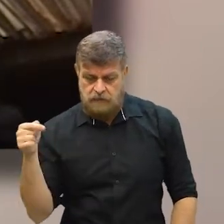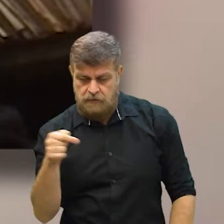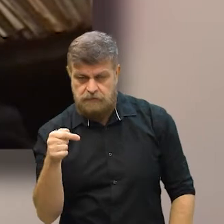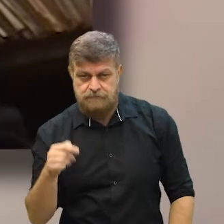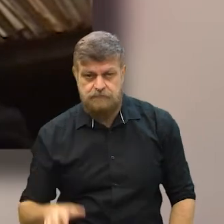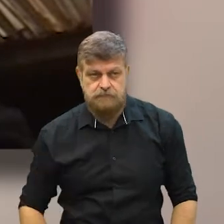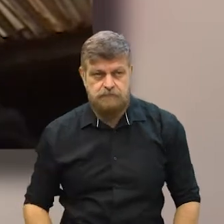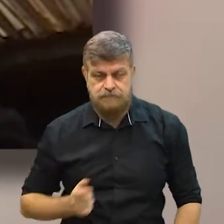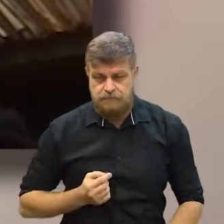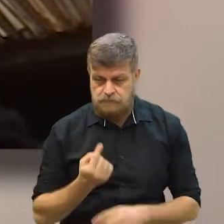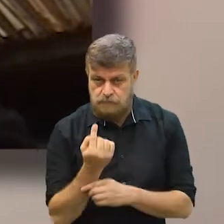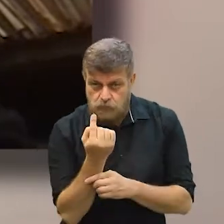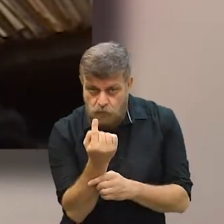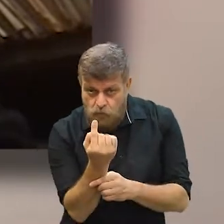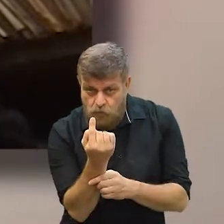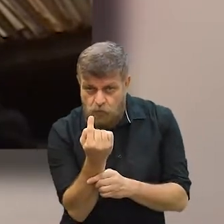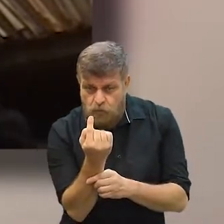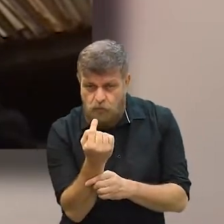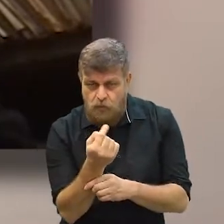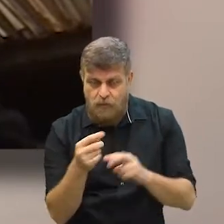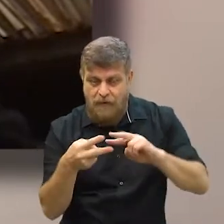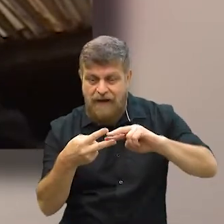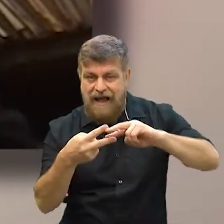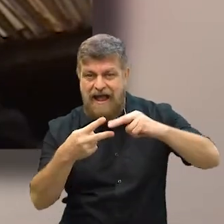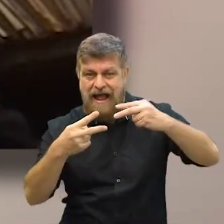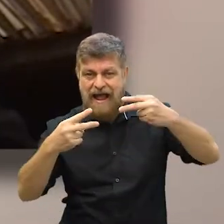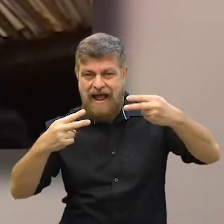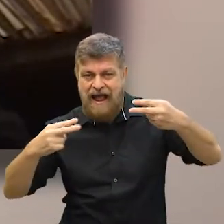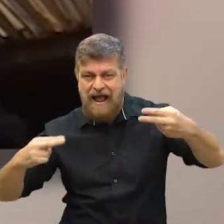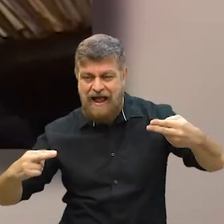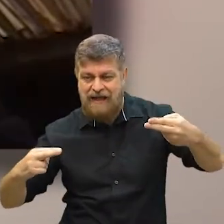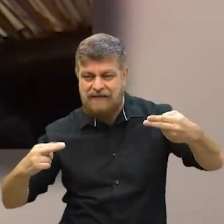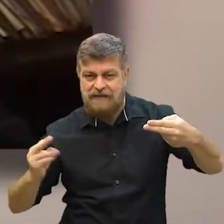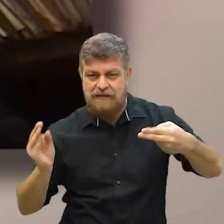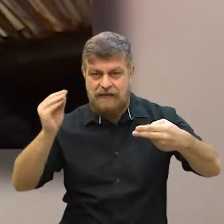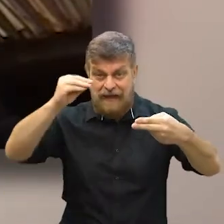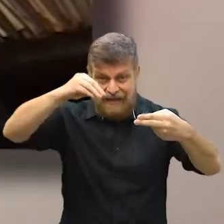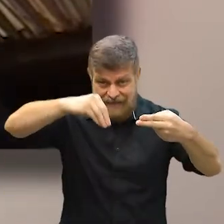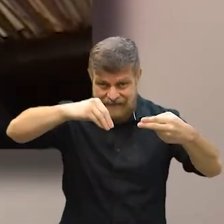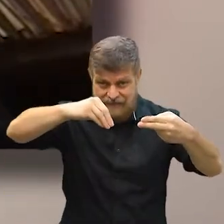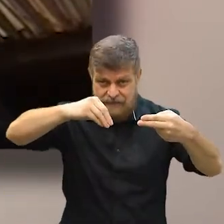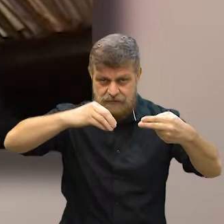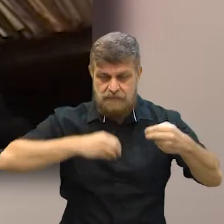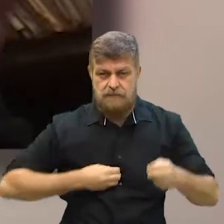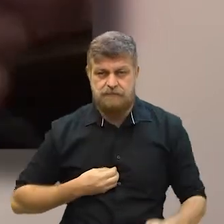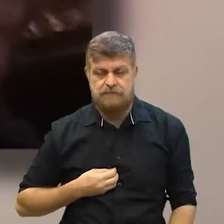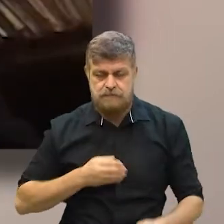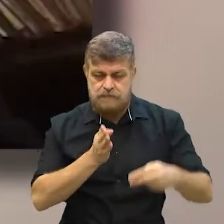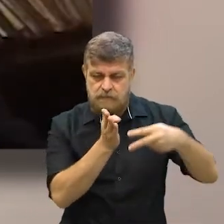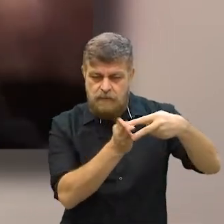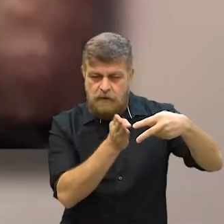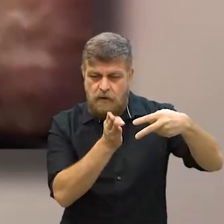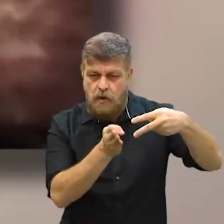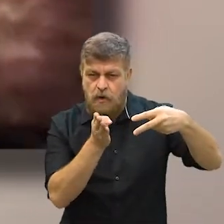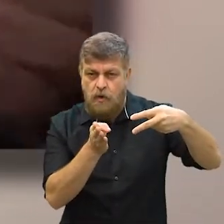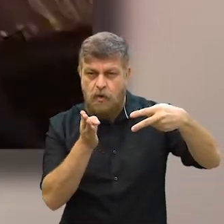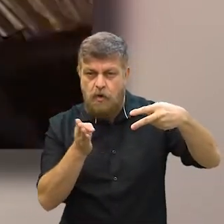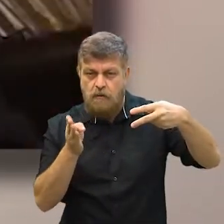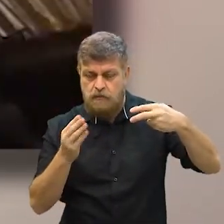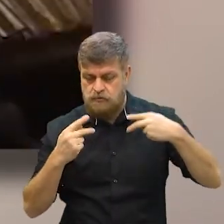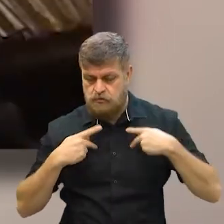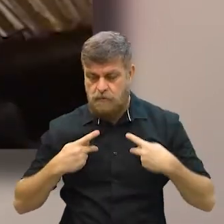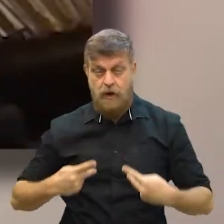moldar um código de DNA que é incorporado ao cromossoma